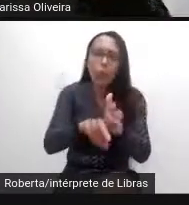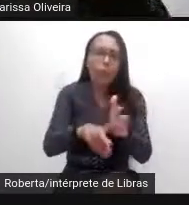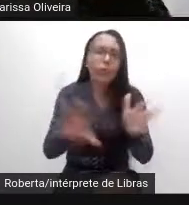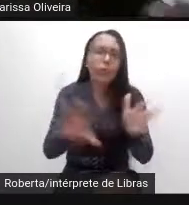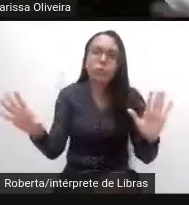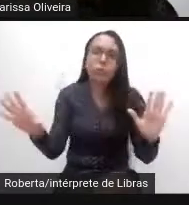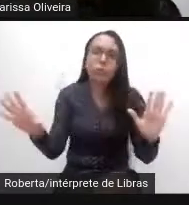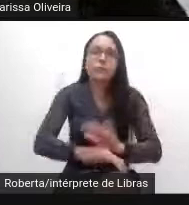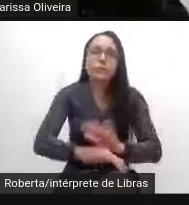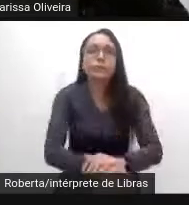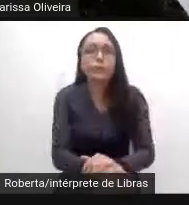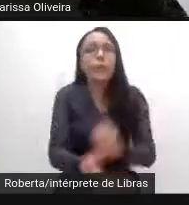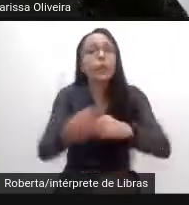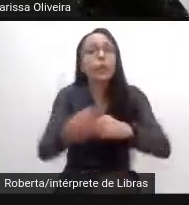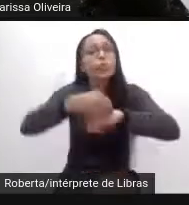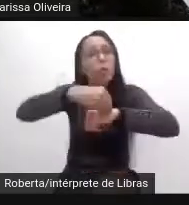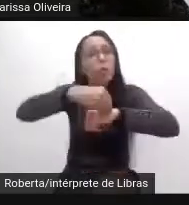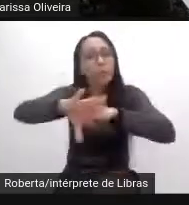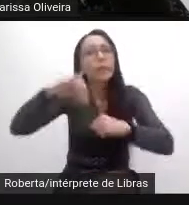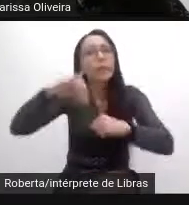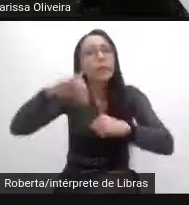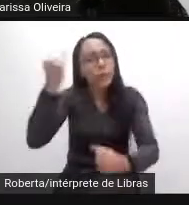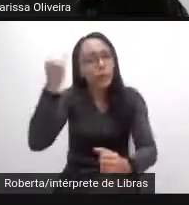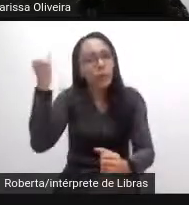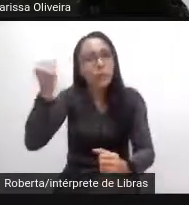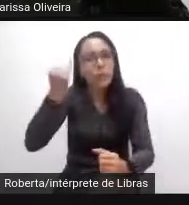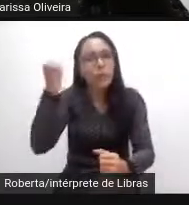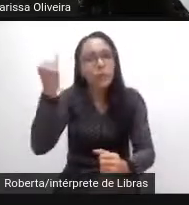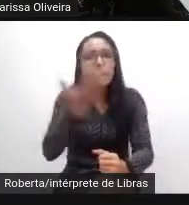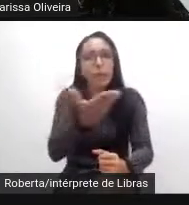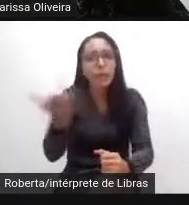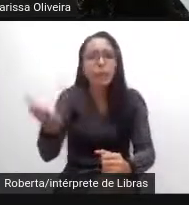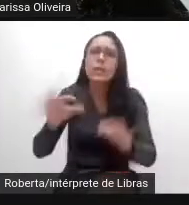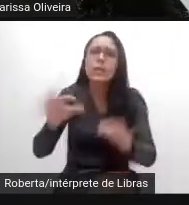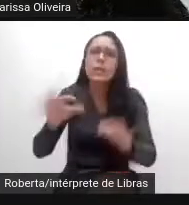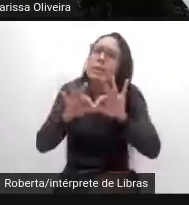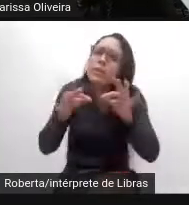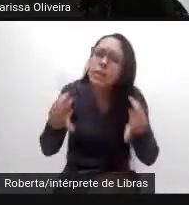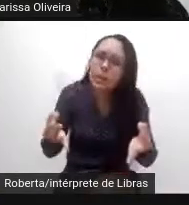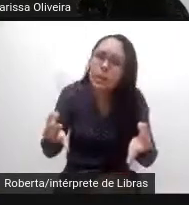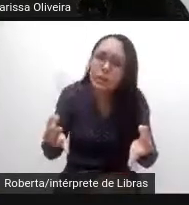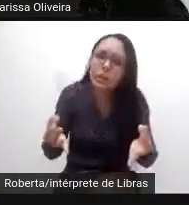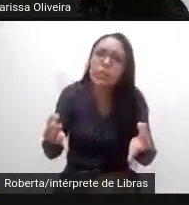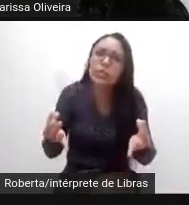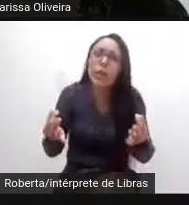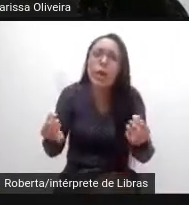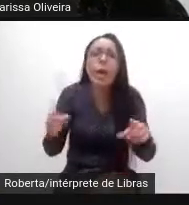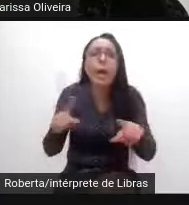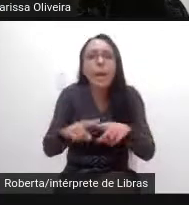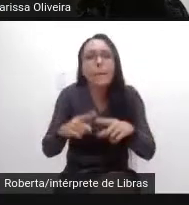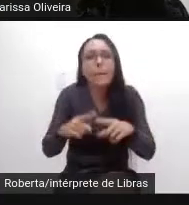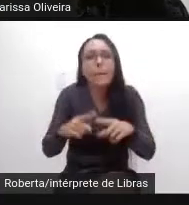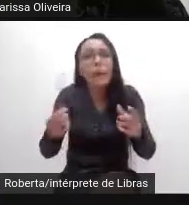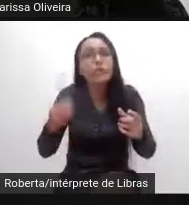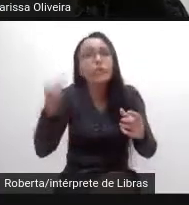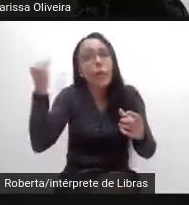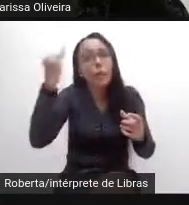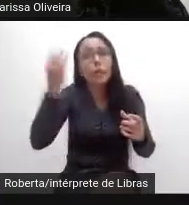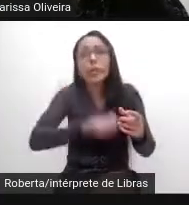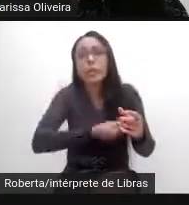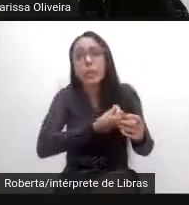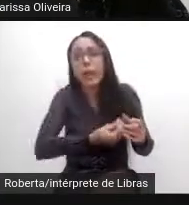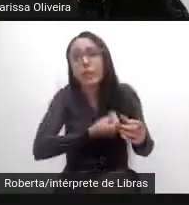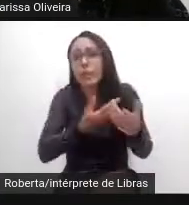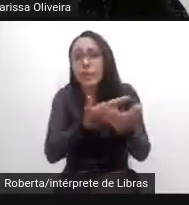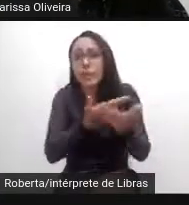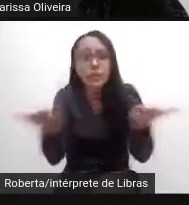Então, são dicas extremamente importantes, são simples, mas que fazem toda a diferença. Então,